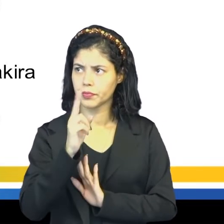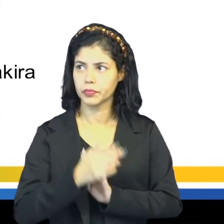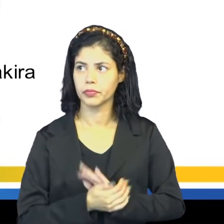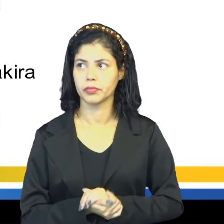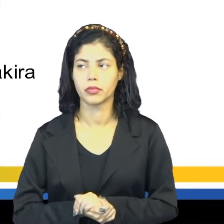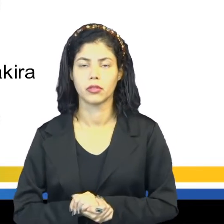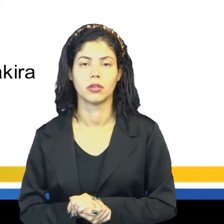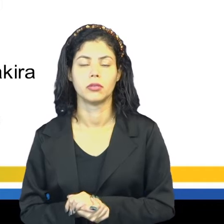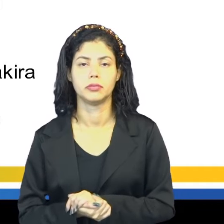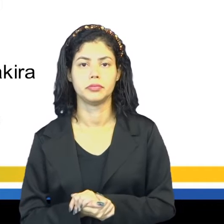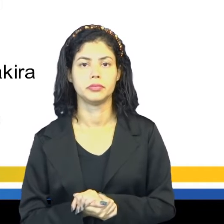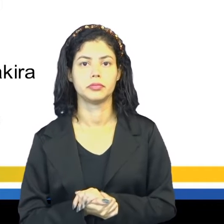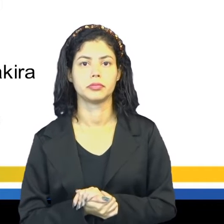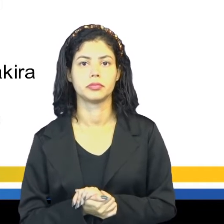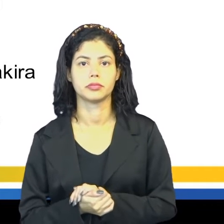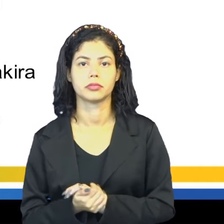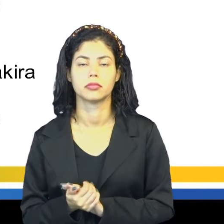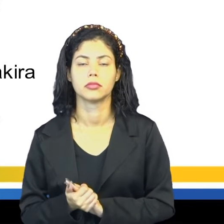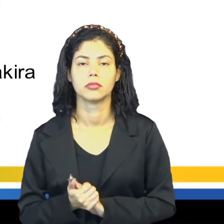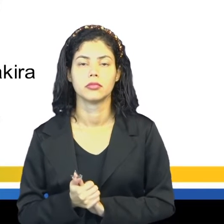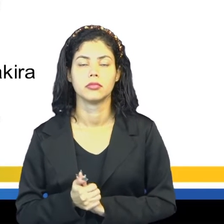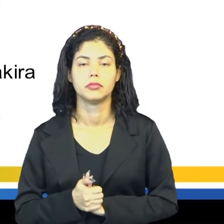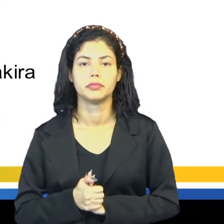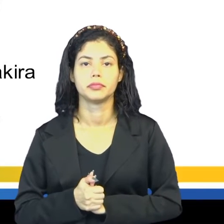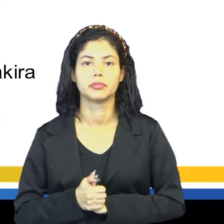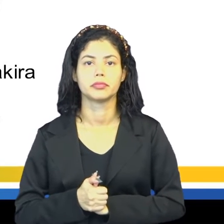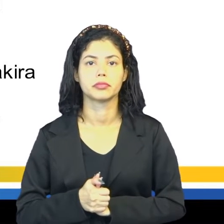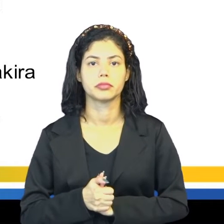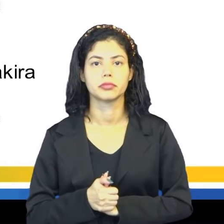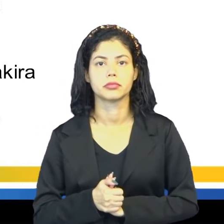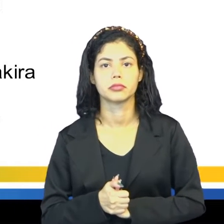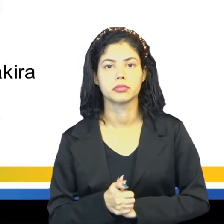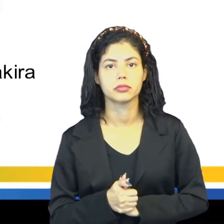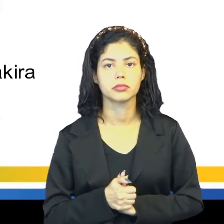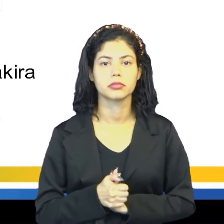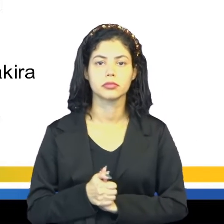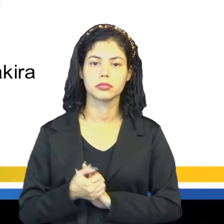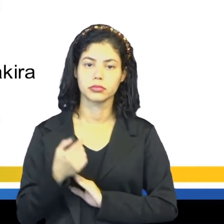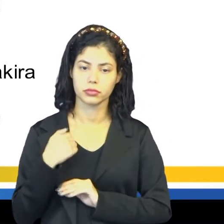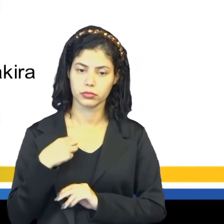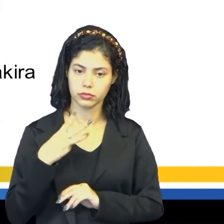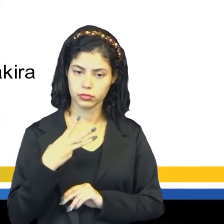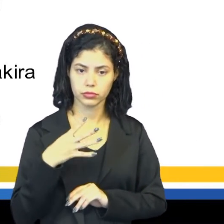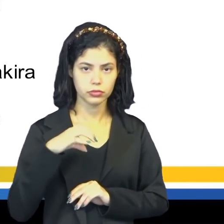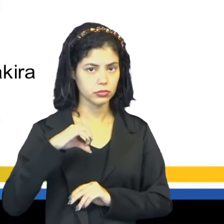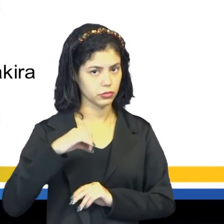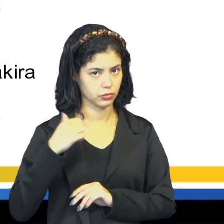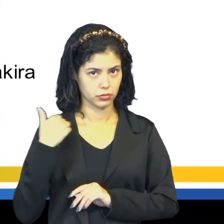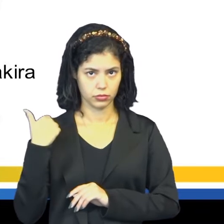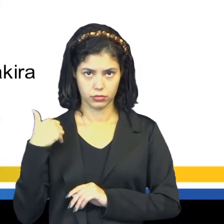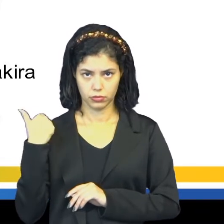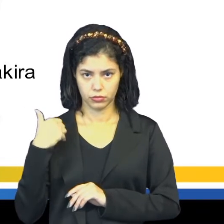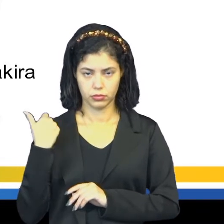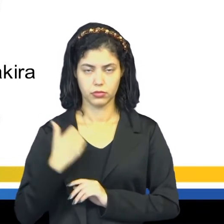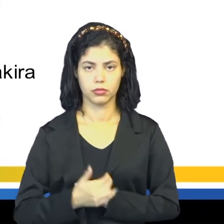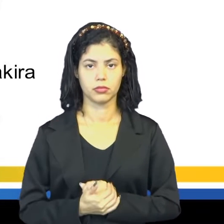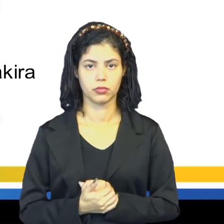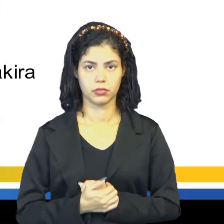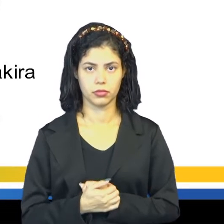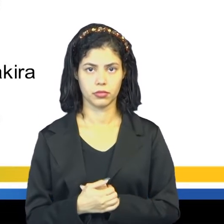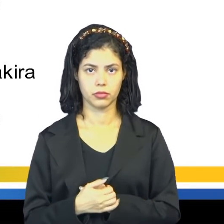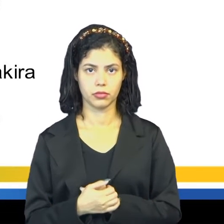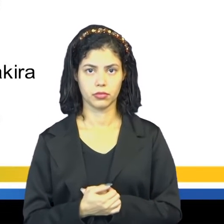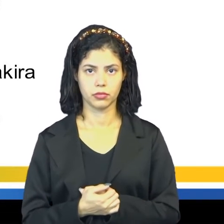frases acima. I am 39 years old. Eu tenho 39 anos de